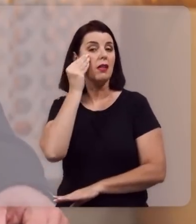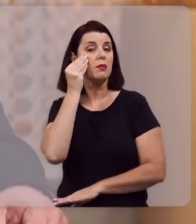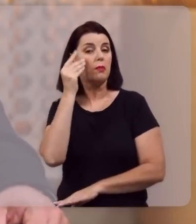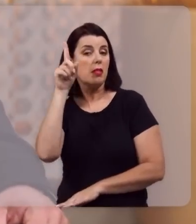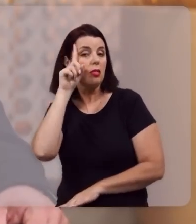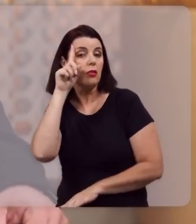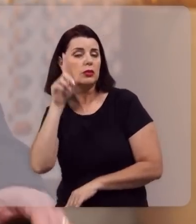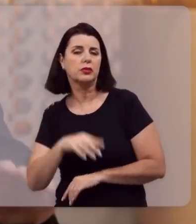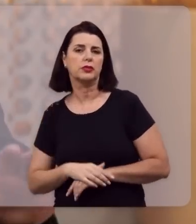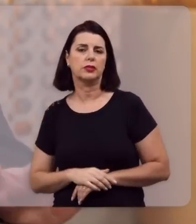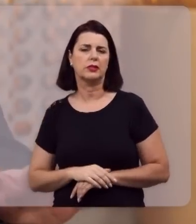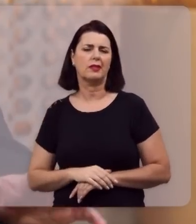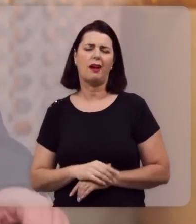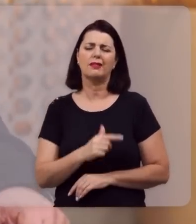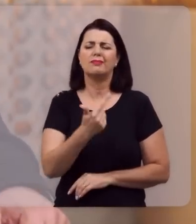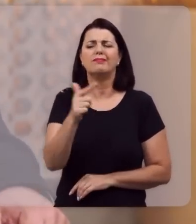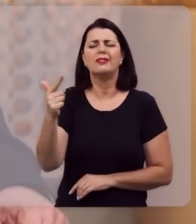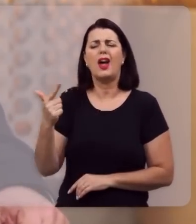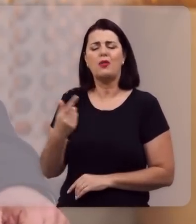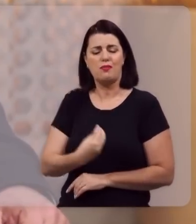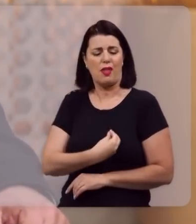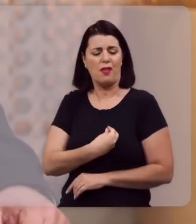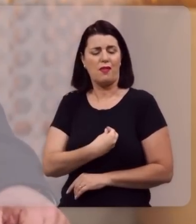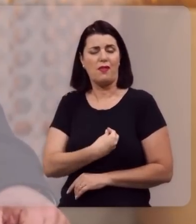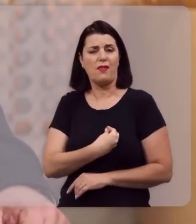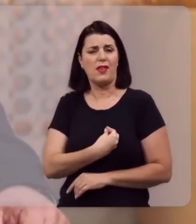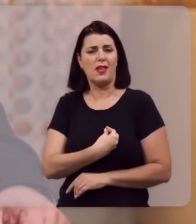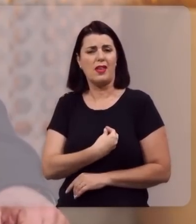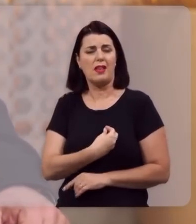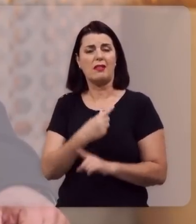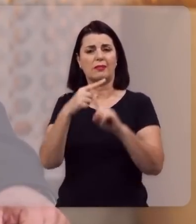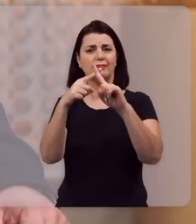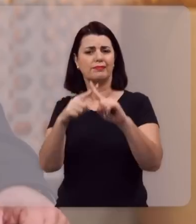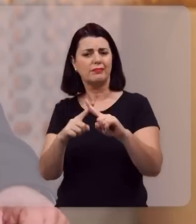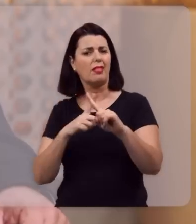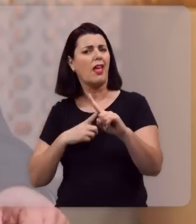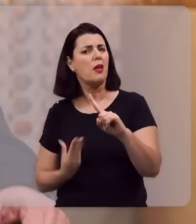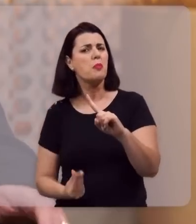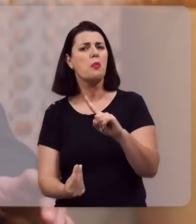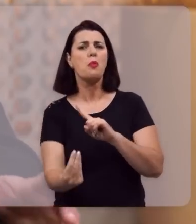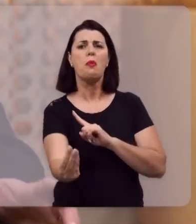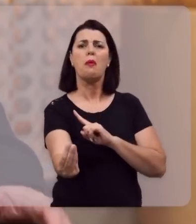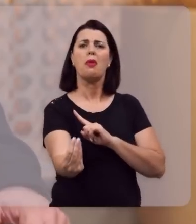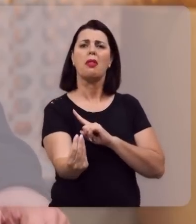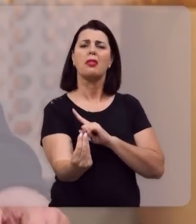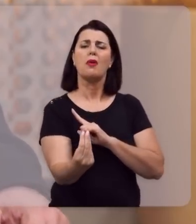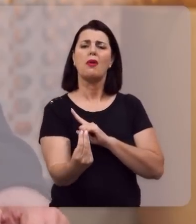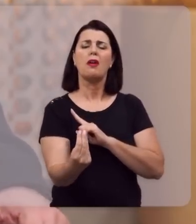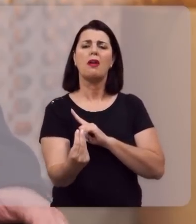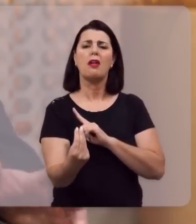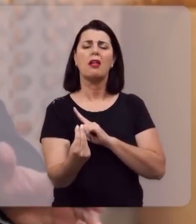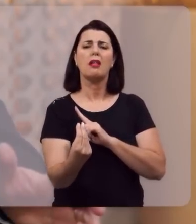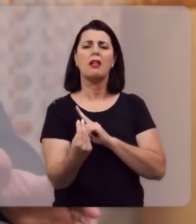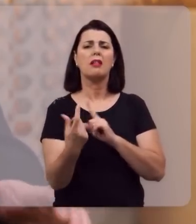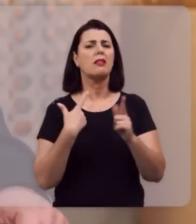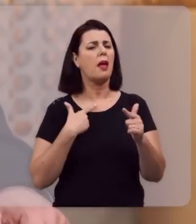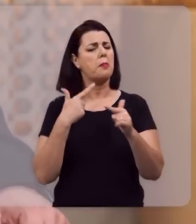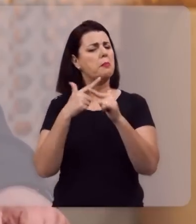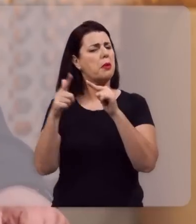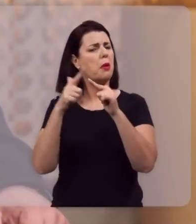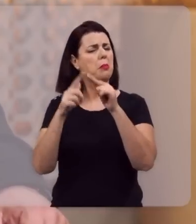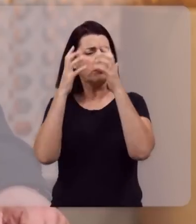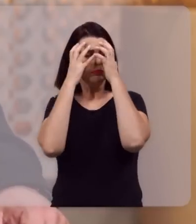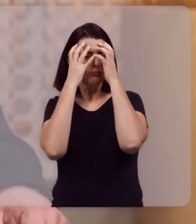cotidiano. Não existe vida sem desafios, sem a instabilidade, sem as